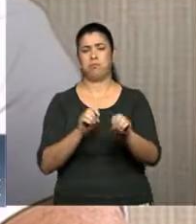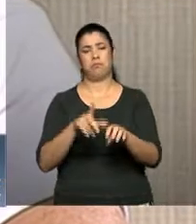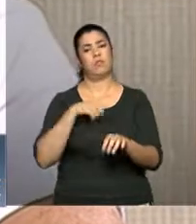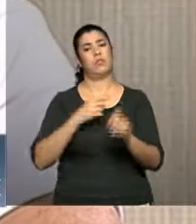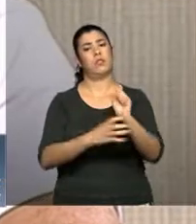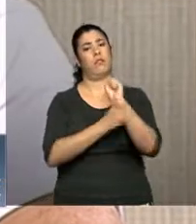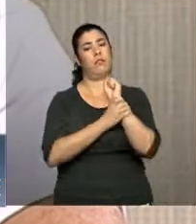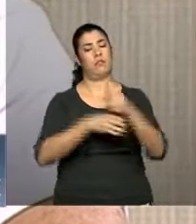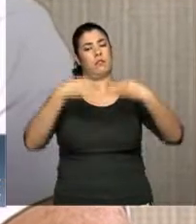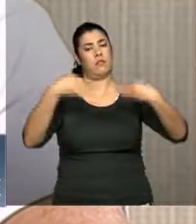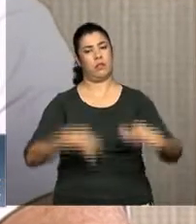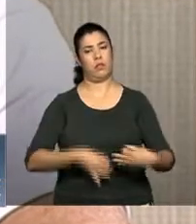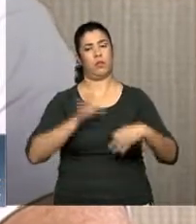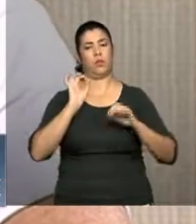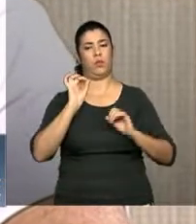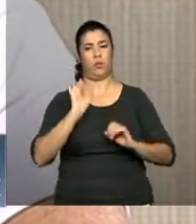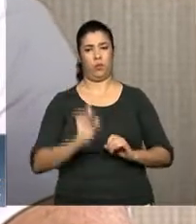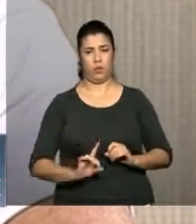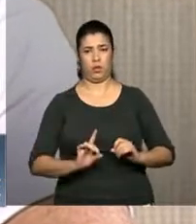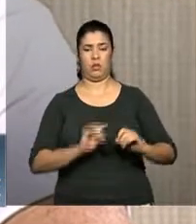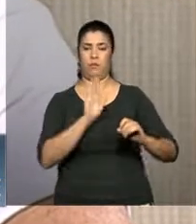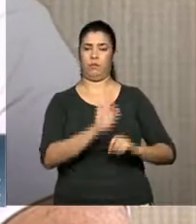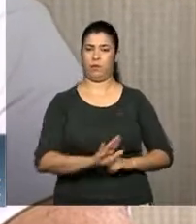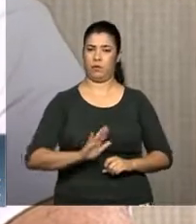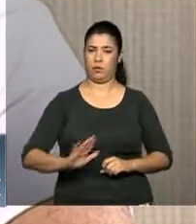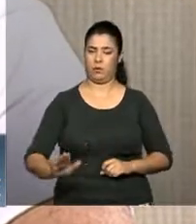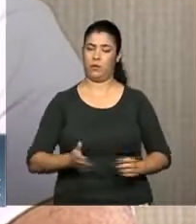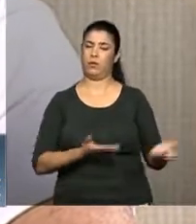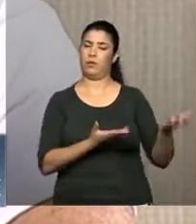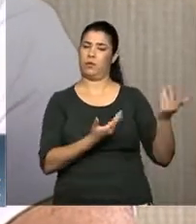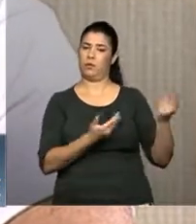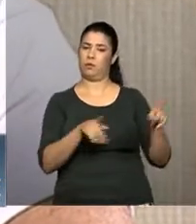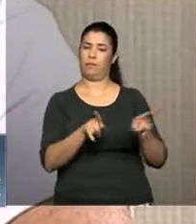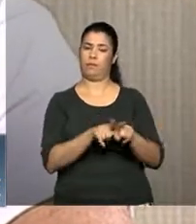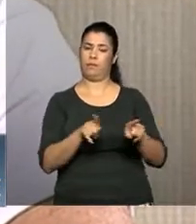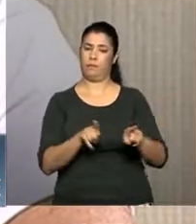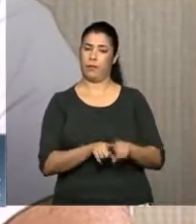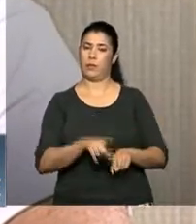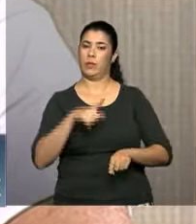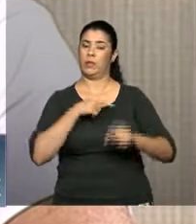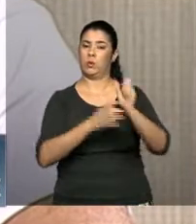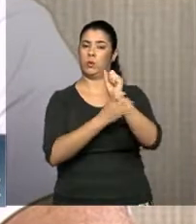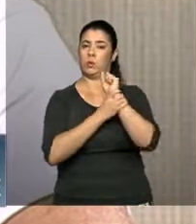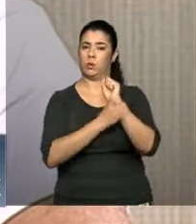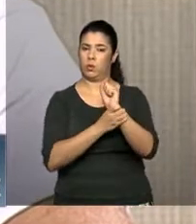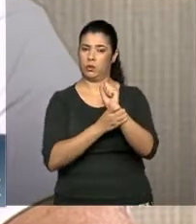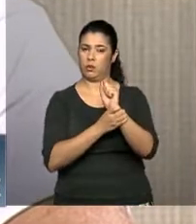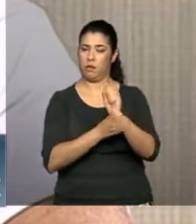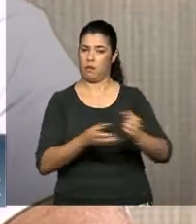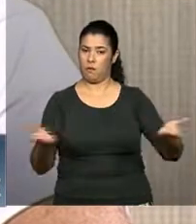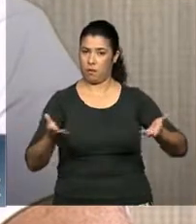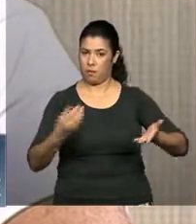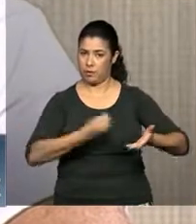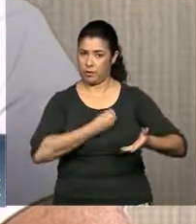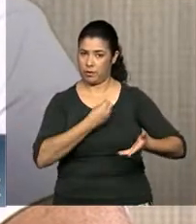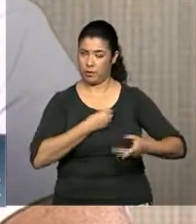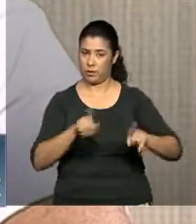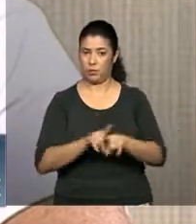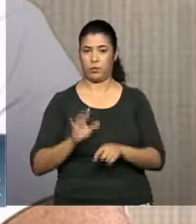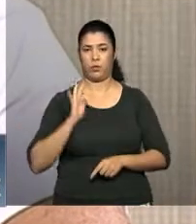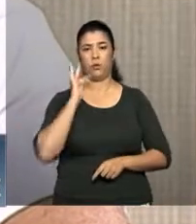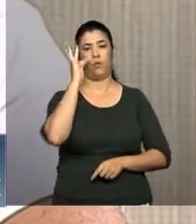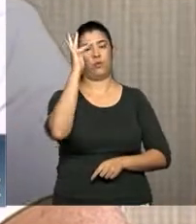dos direitos das crianças e dos adolescentes garantindo presente o futuro da nossa pátria